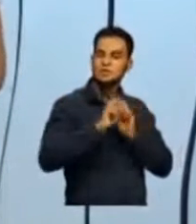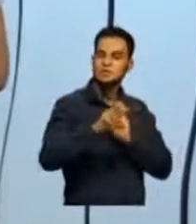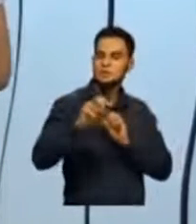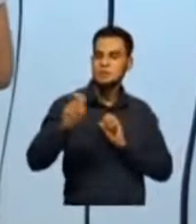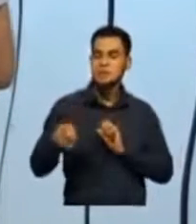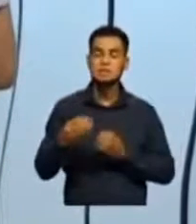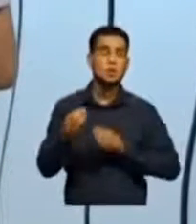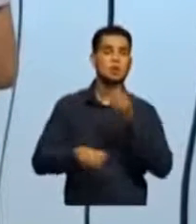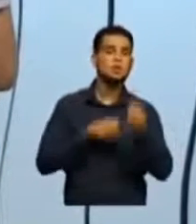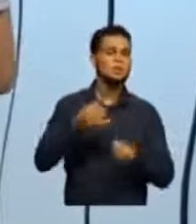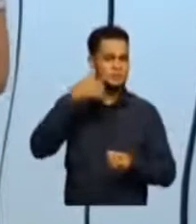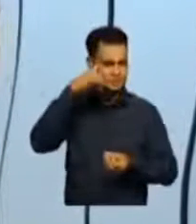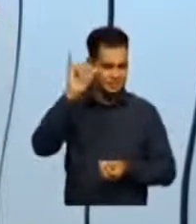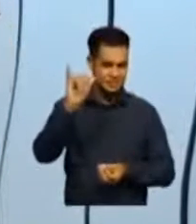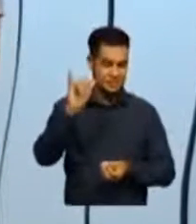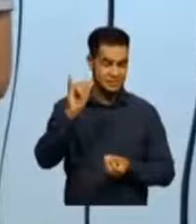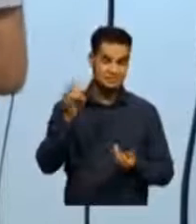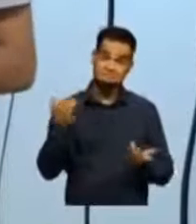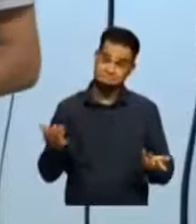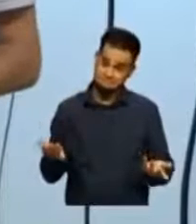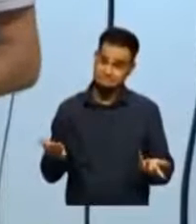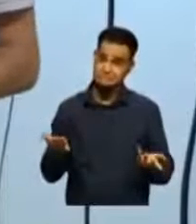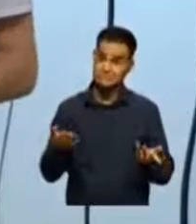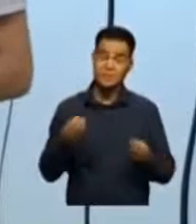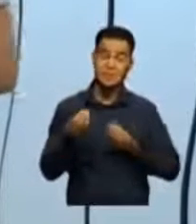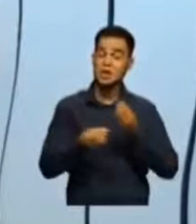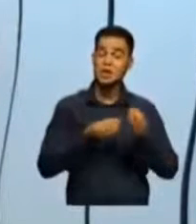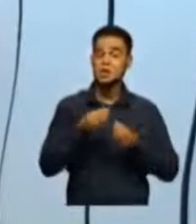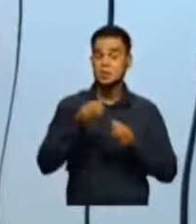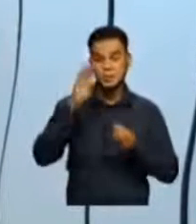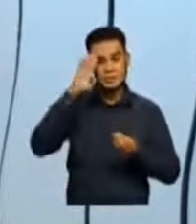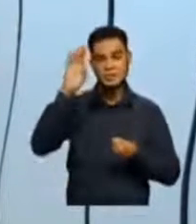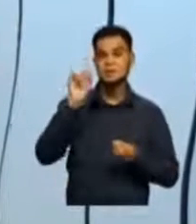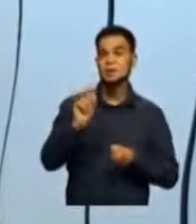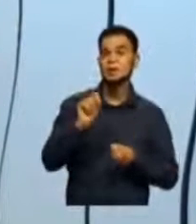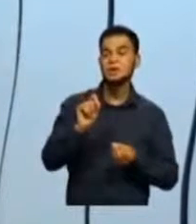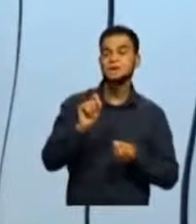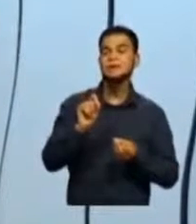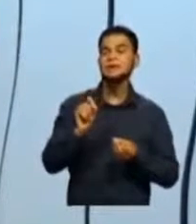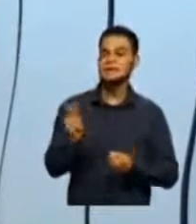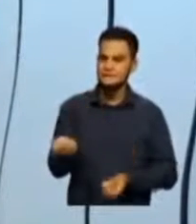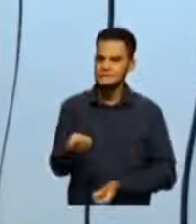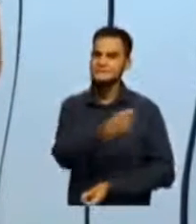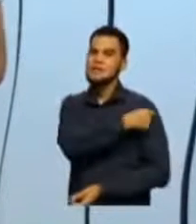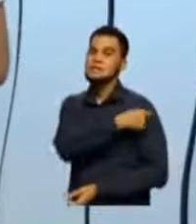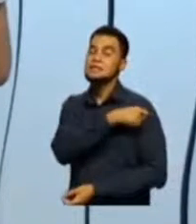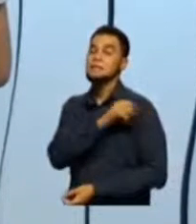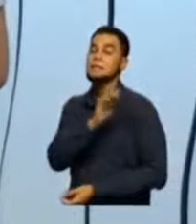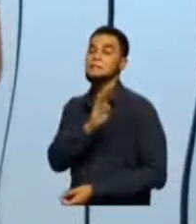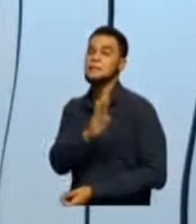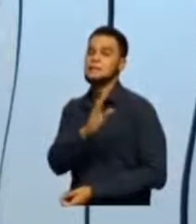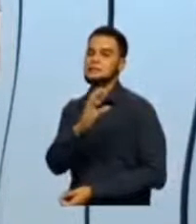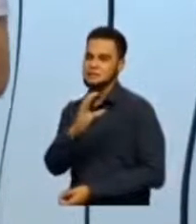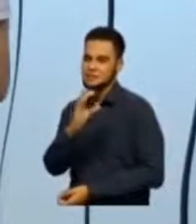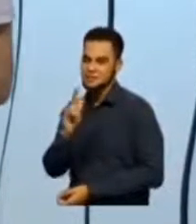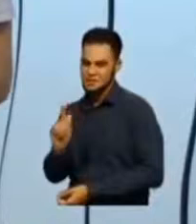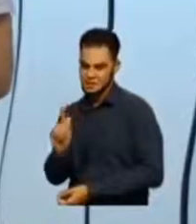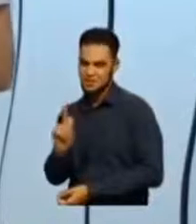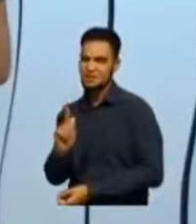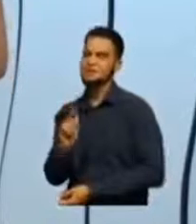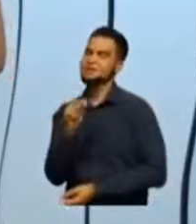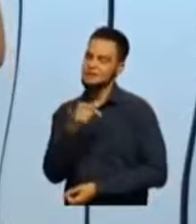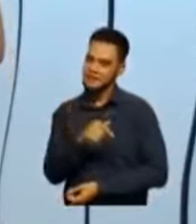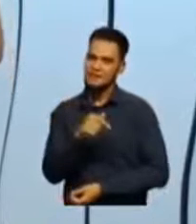prevenção dela, a medida mais eficaz é a imunização com a vacina BCG, né, que são as iniciais do